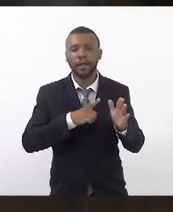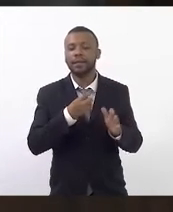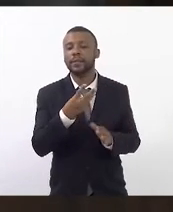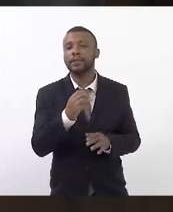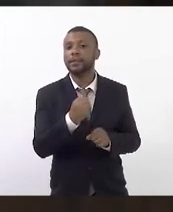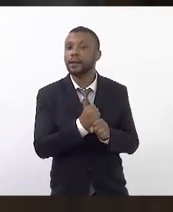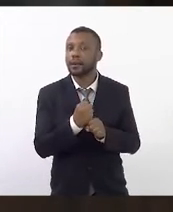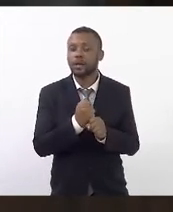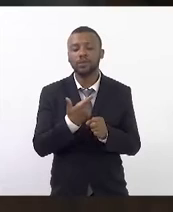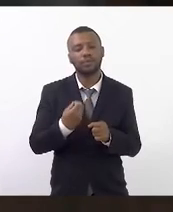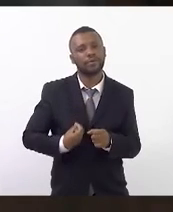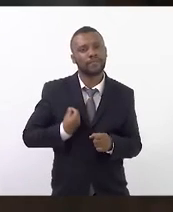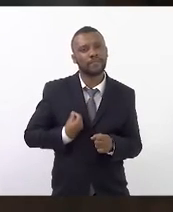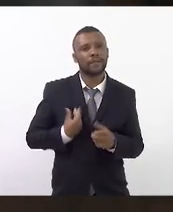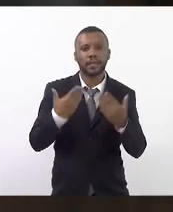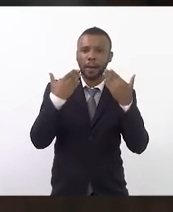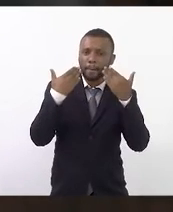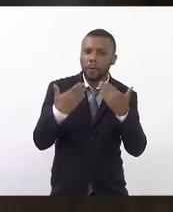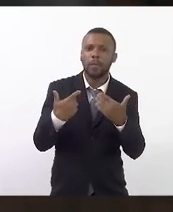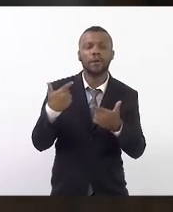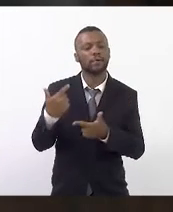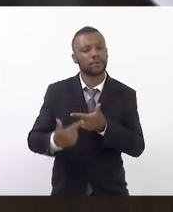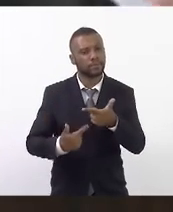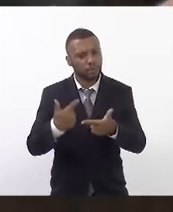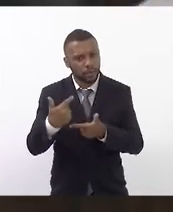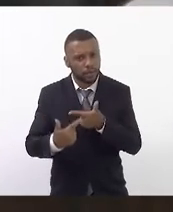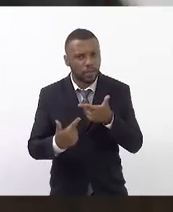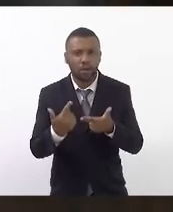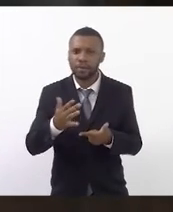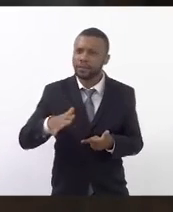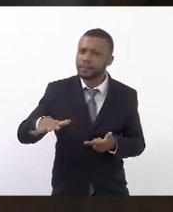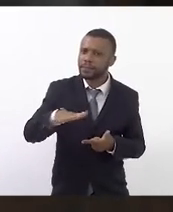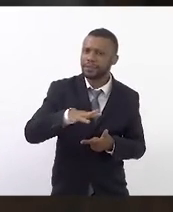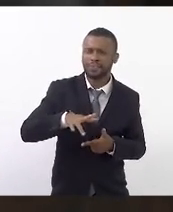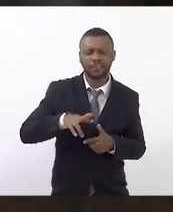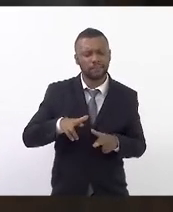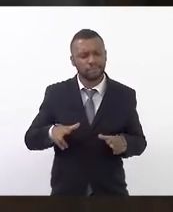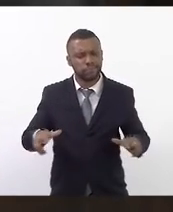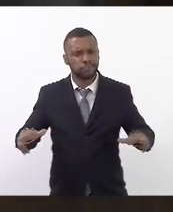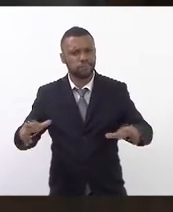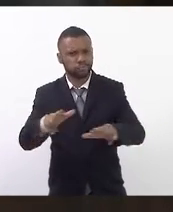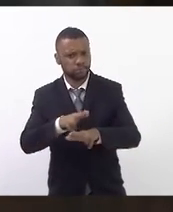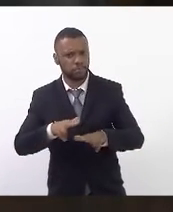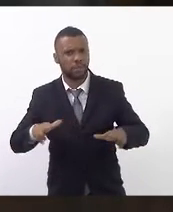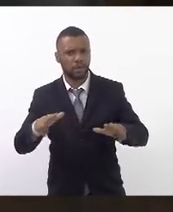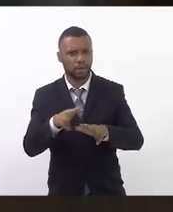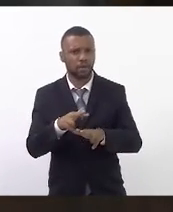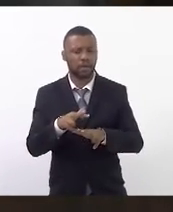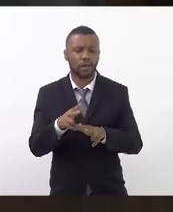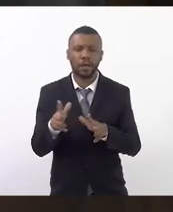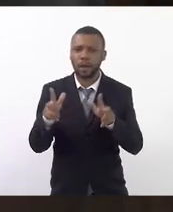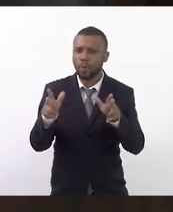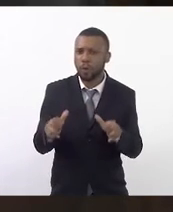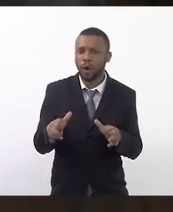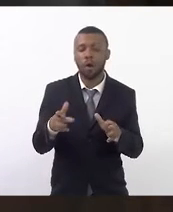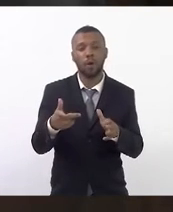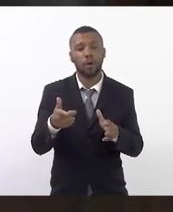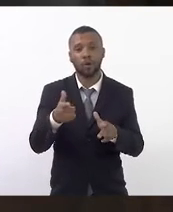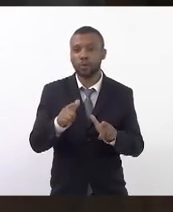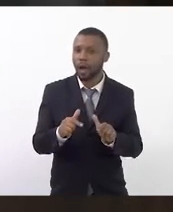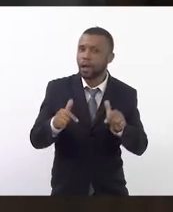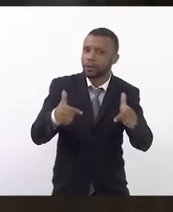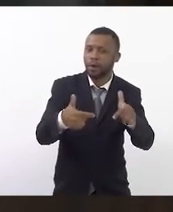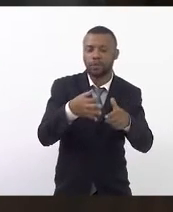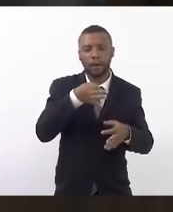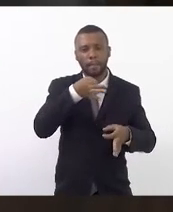vida pública, com atuação em diversas áreas, bem como a sua performance na